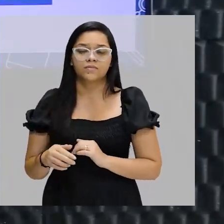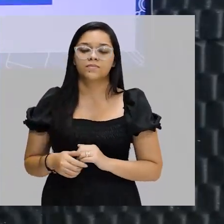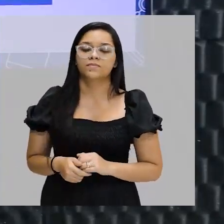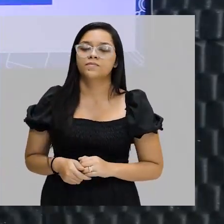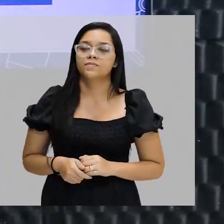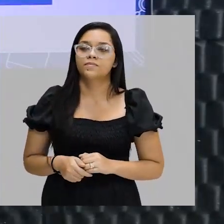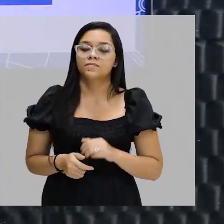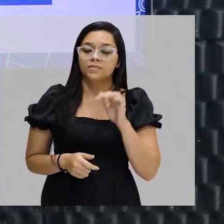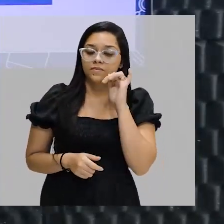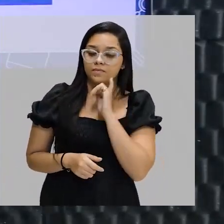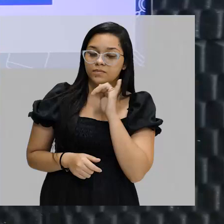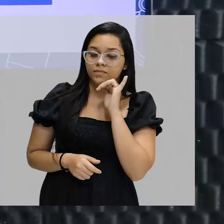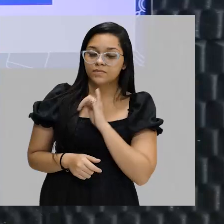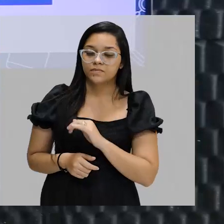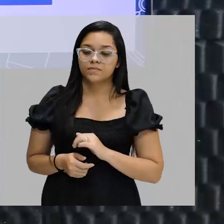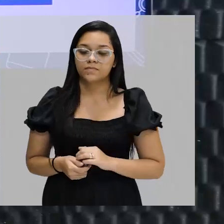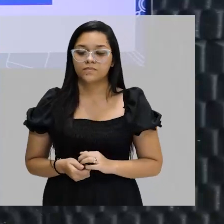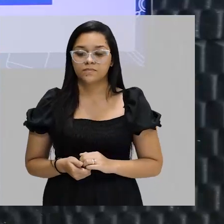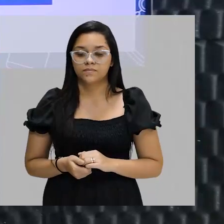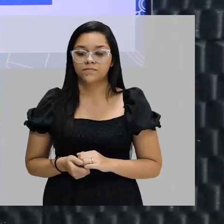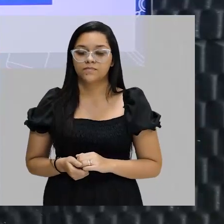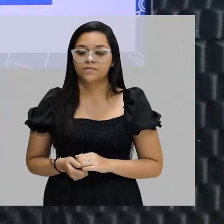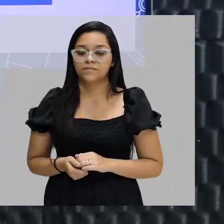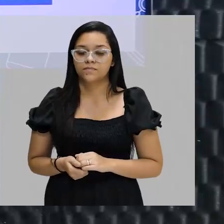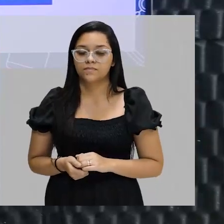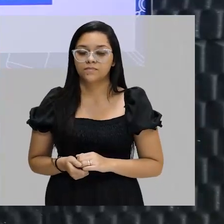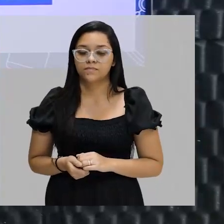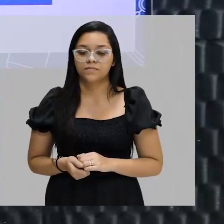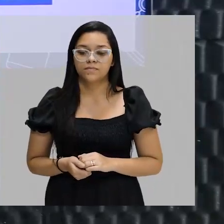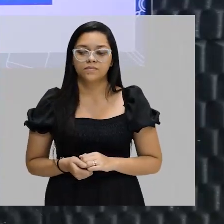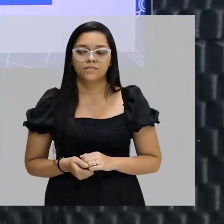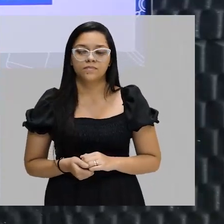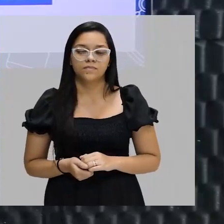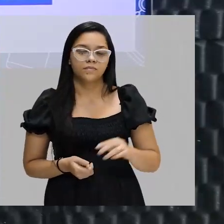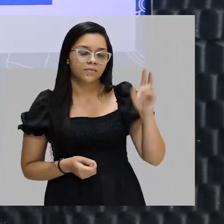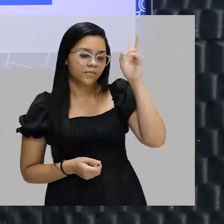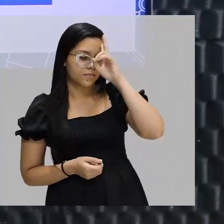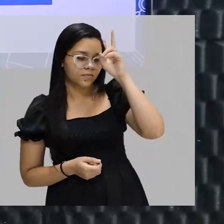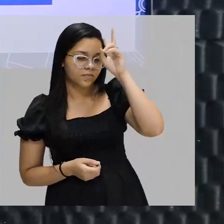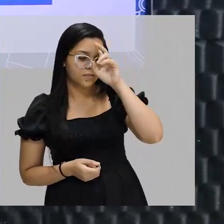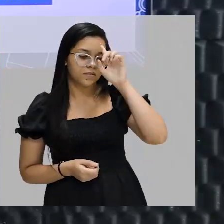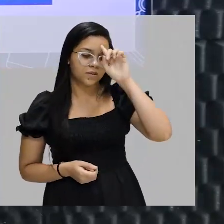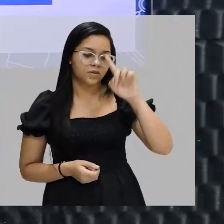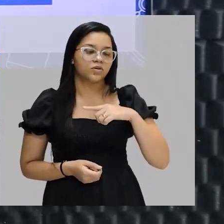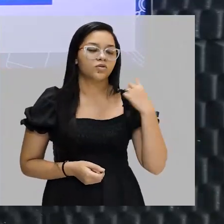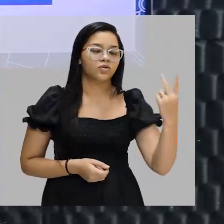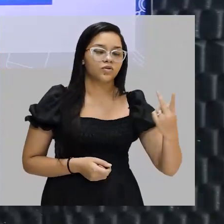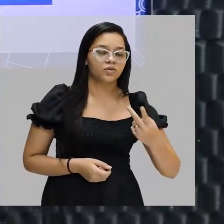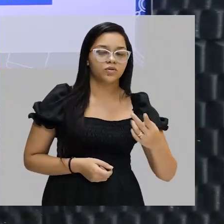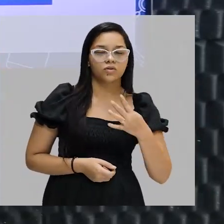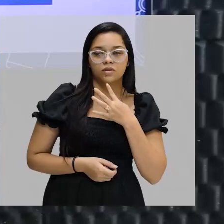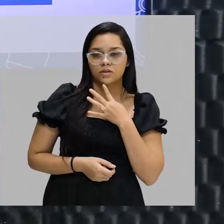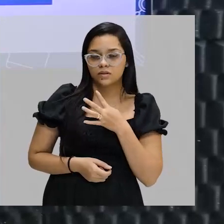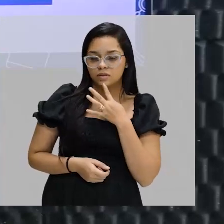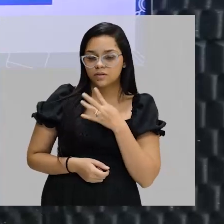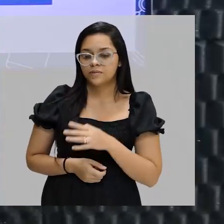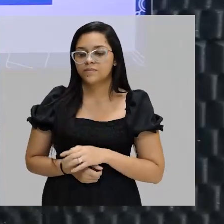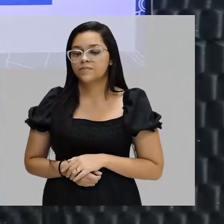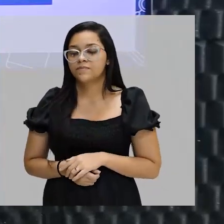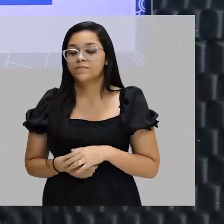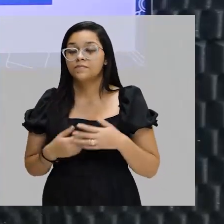tempo. I remember the day when we met. Lembrei-me do dia quando nos